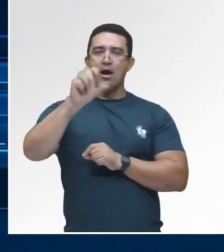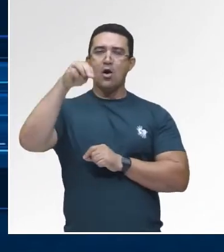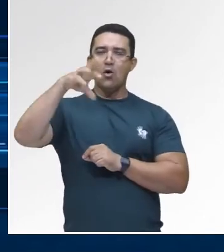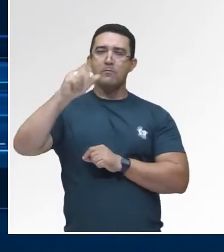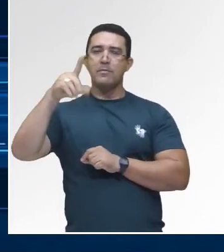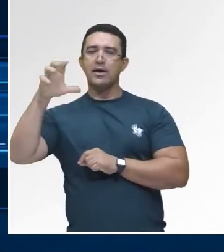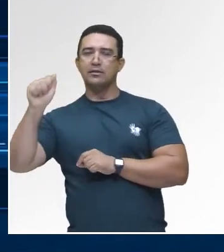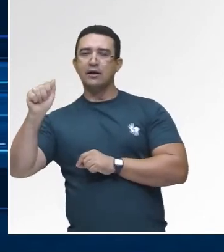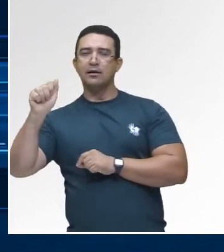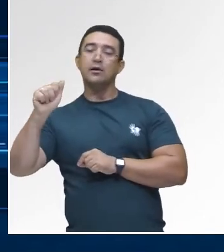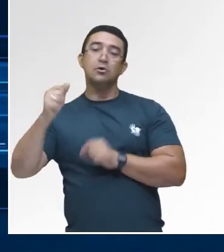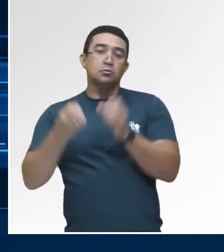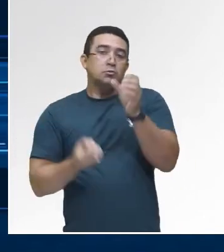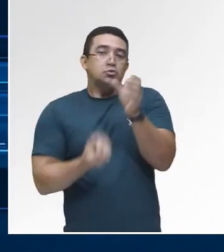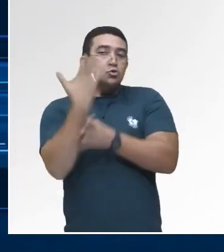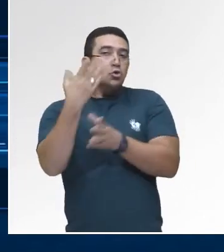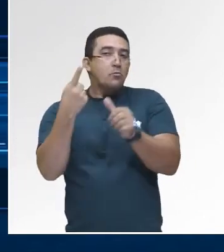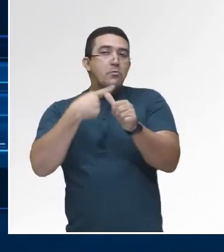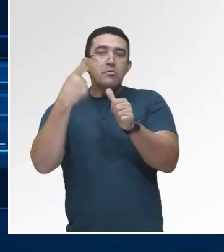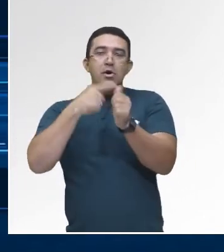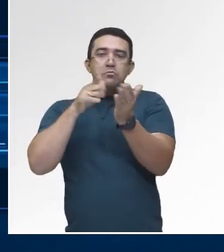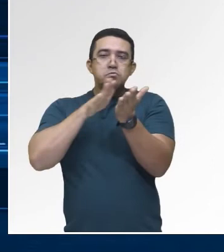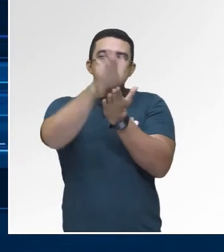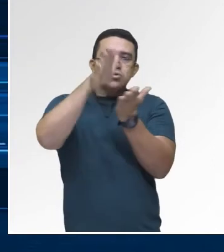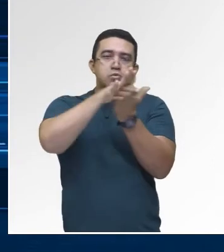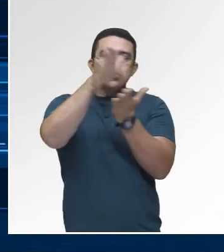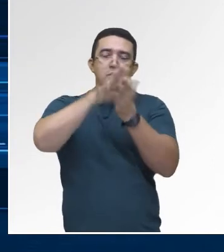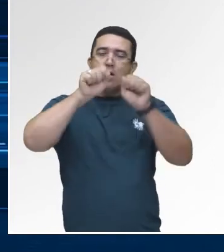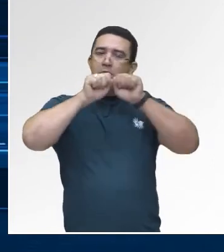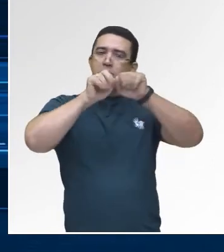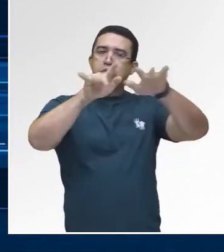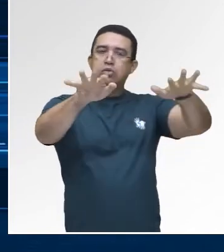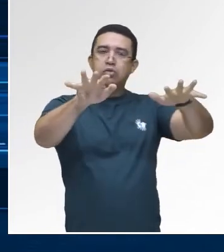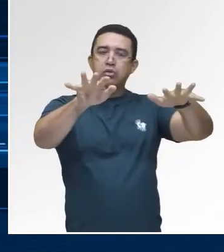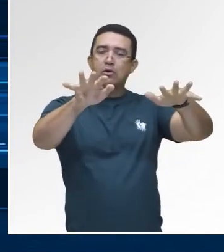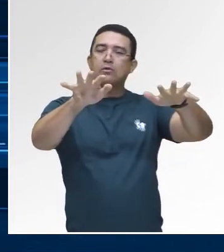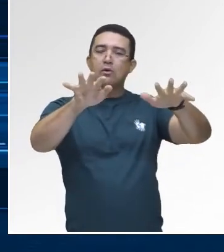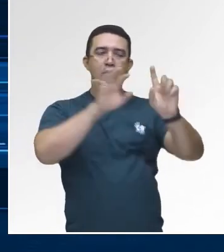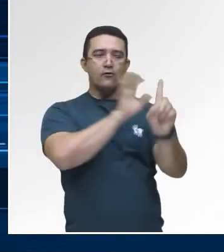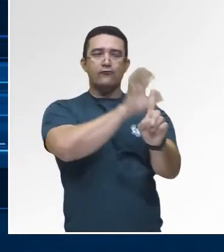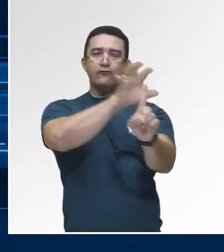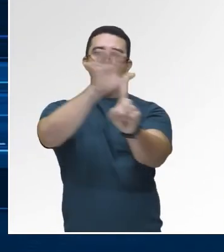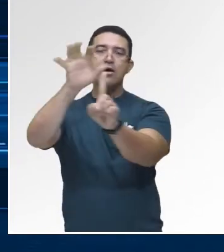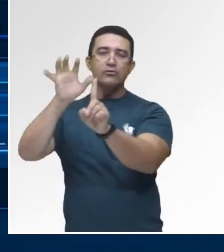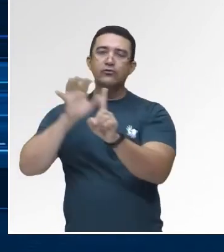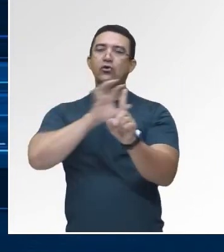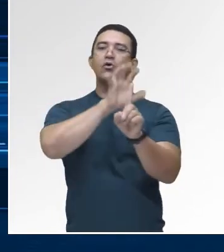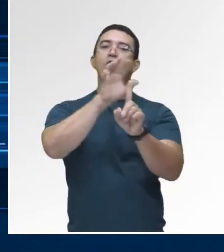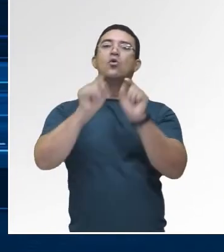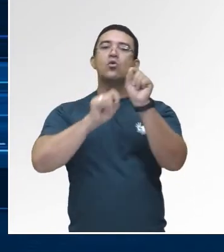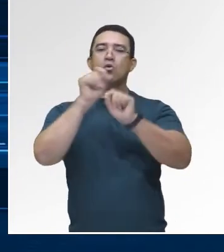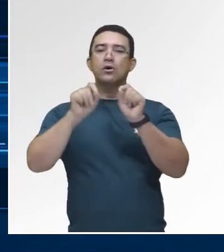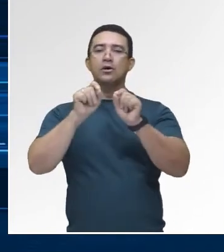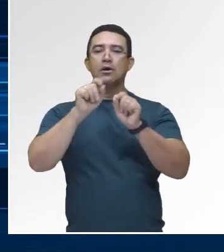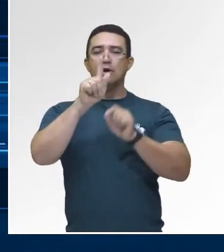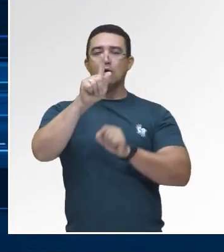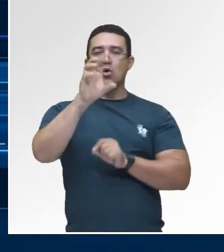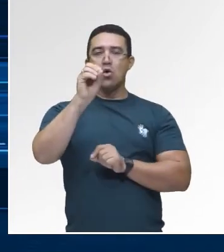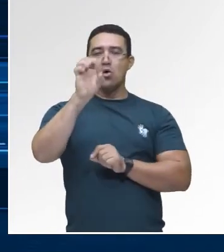no seu primeiro livro, já que foi influenciado muito ali pelo Goethe.